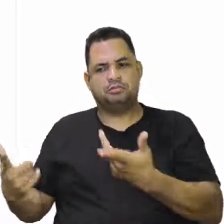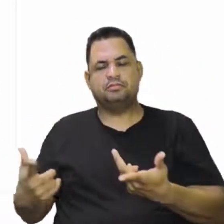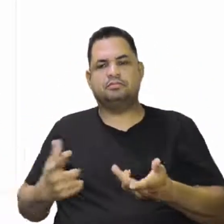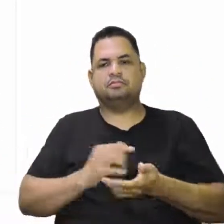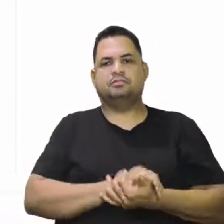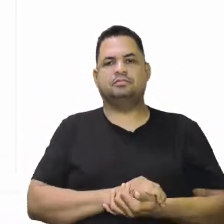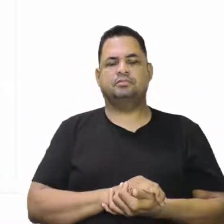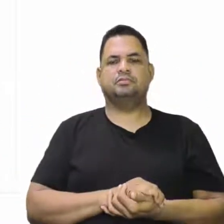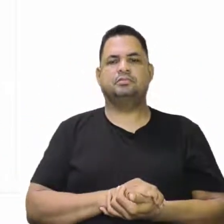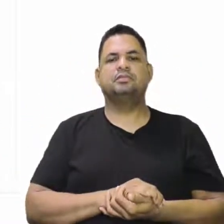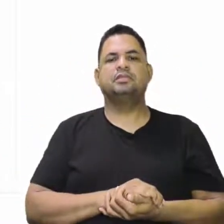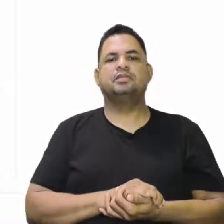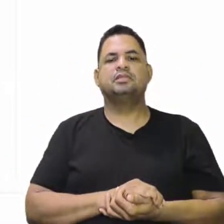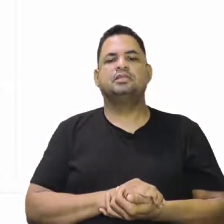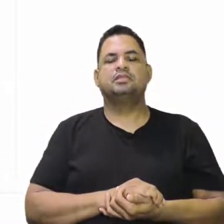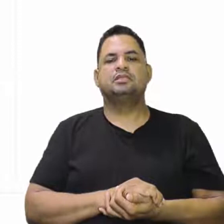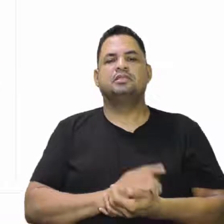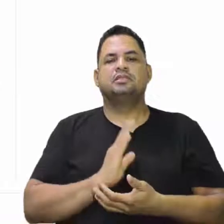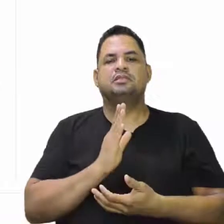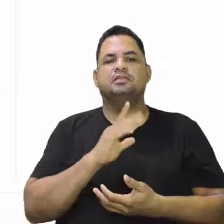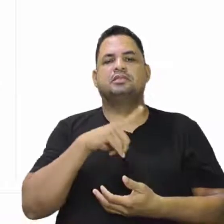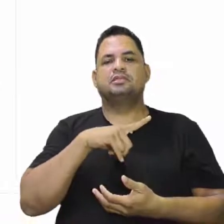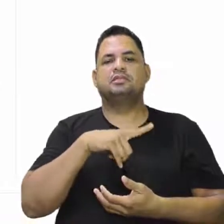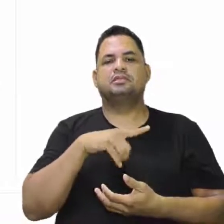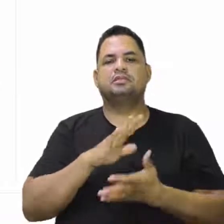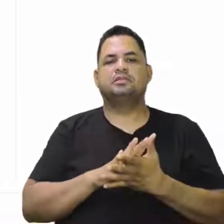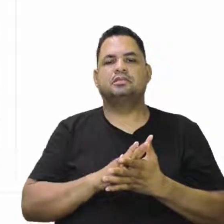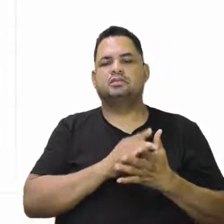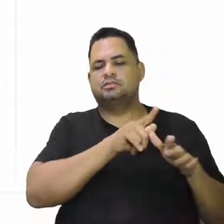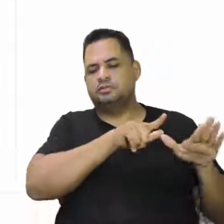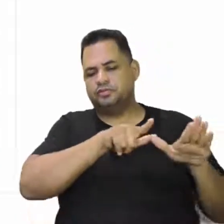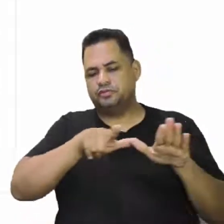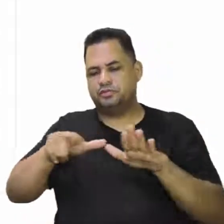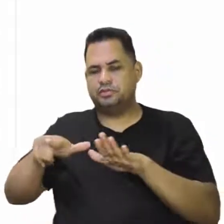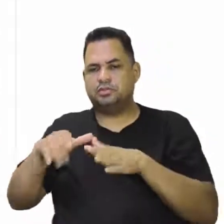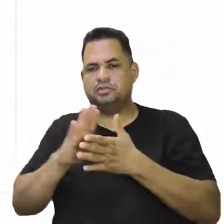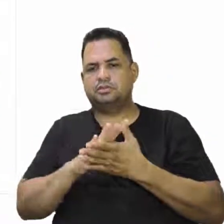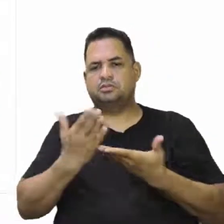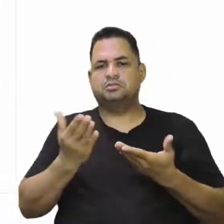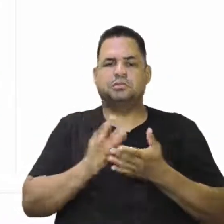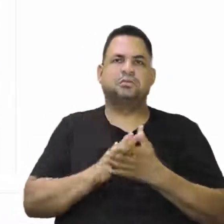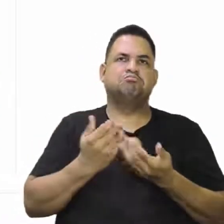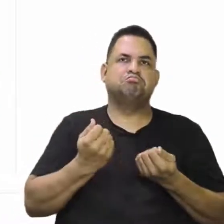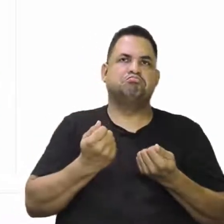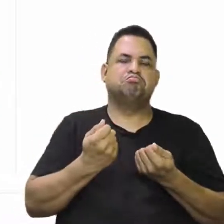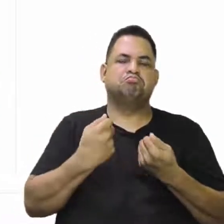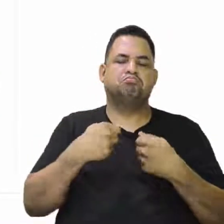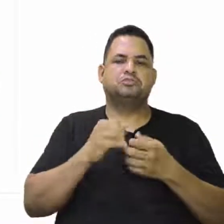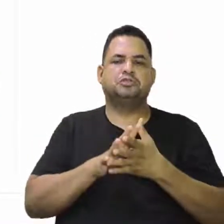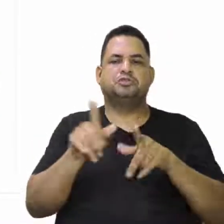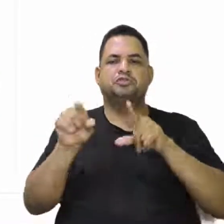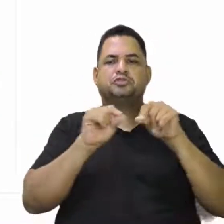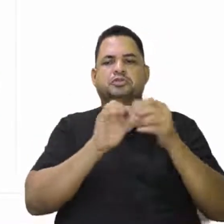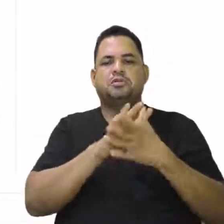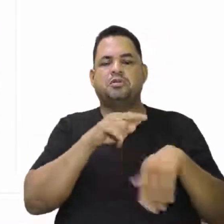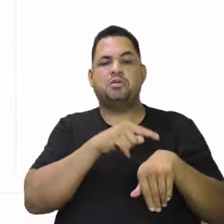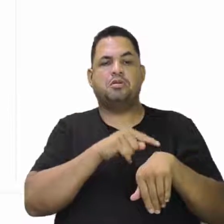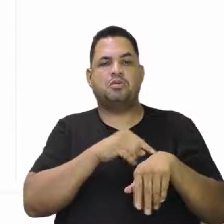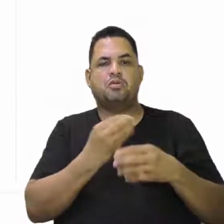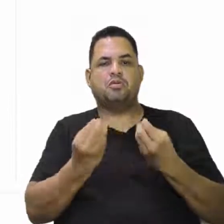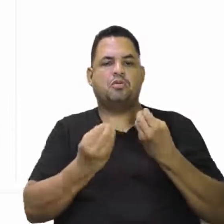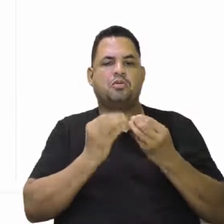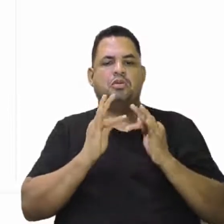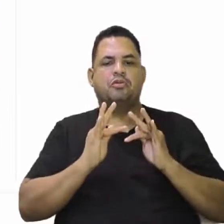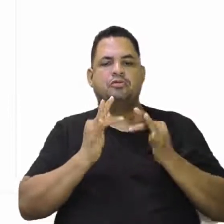depois. Isso mesmo. Então já tem aqui da semana todinha. Eu poderia também optar por hora, por mais informações, como é que seria o